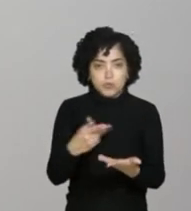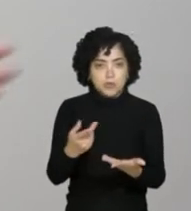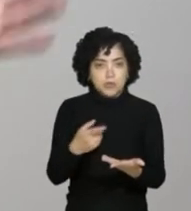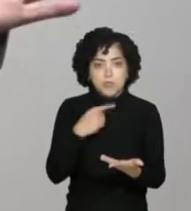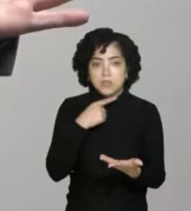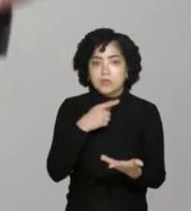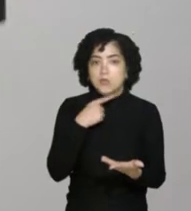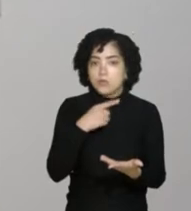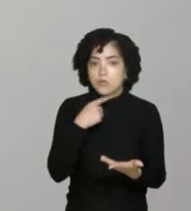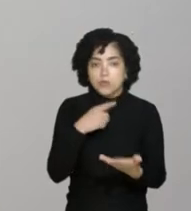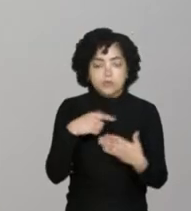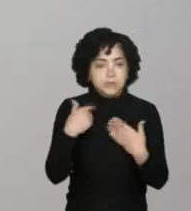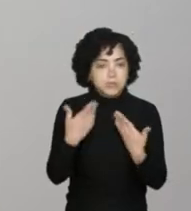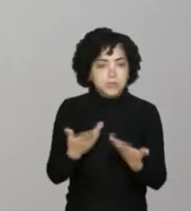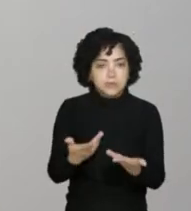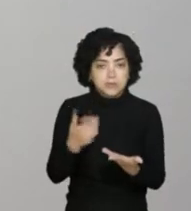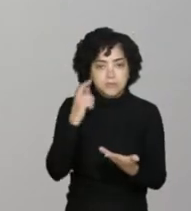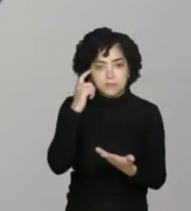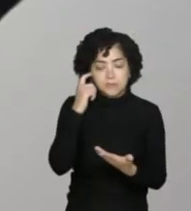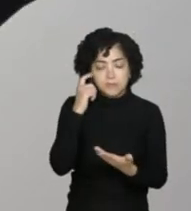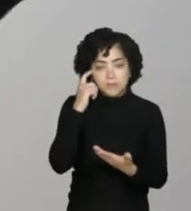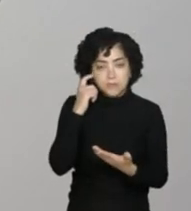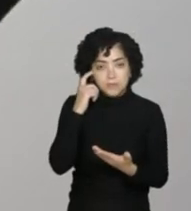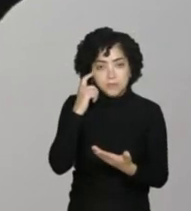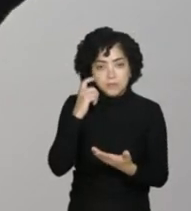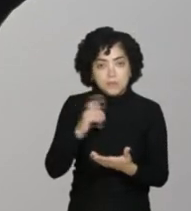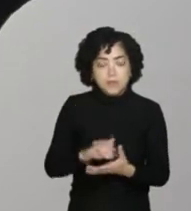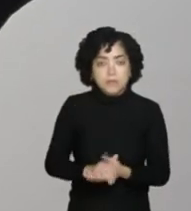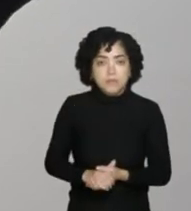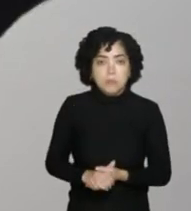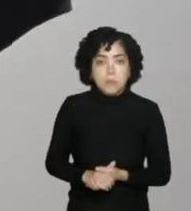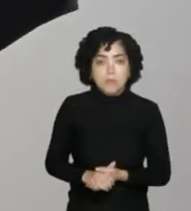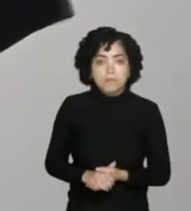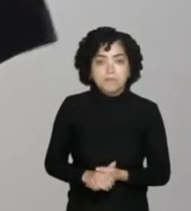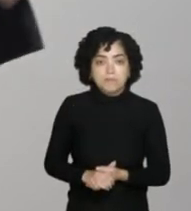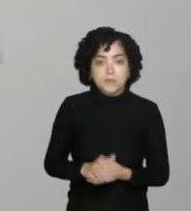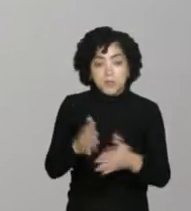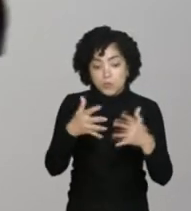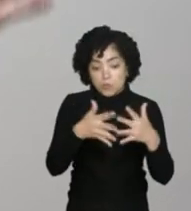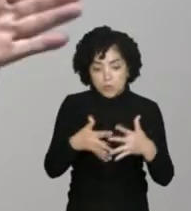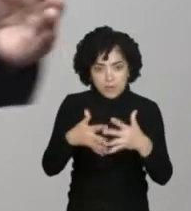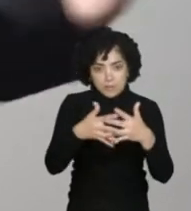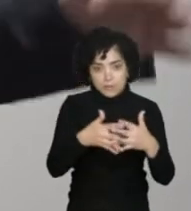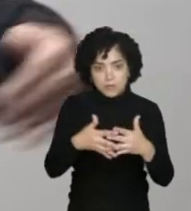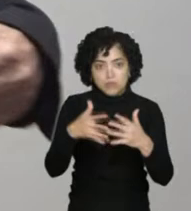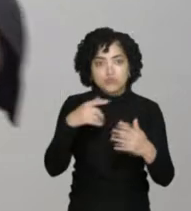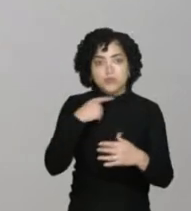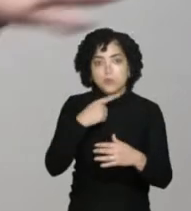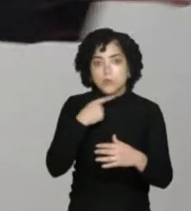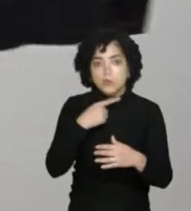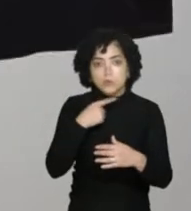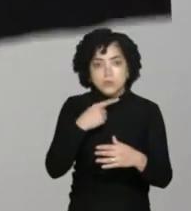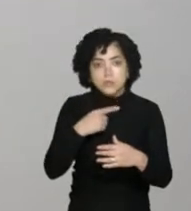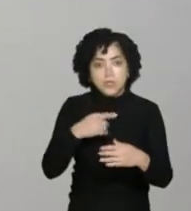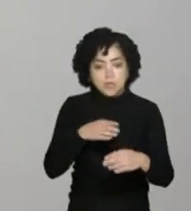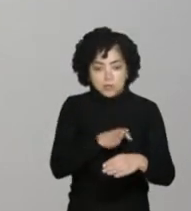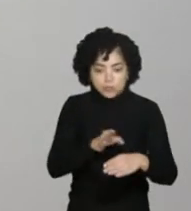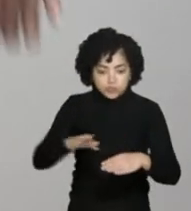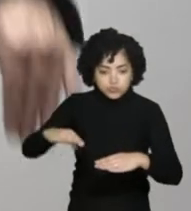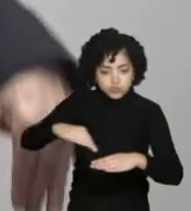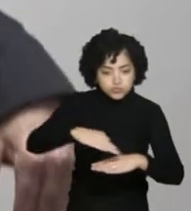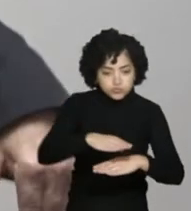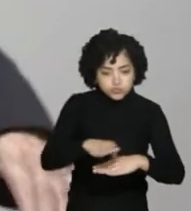eu acho, mais que 2 eixos, um caminhão 3 eixos, digamos, truque, né? Um caminhão desse, um pouquinho maior, não passa, as curvas são acentuadas,